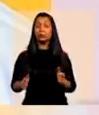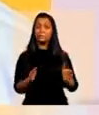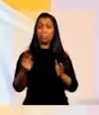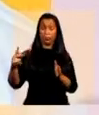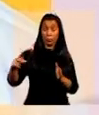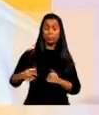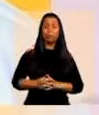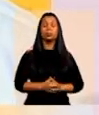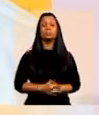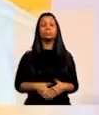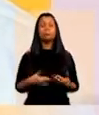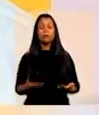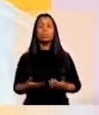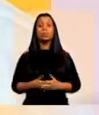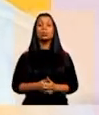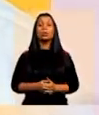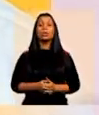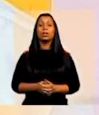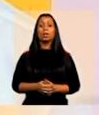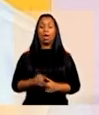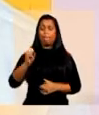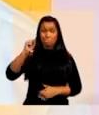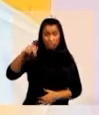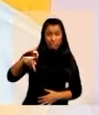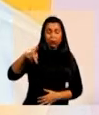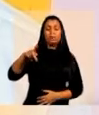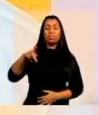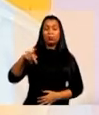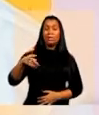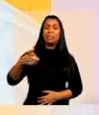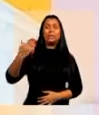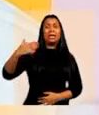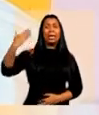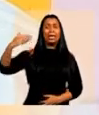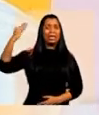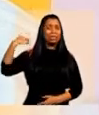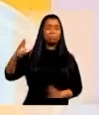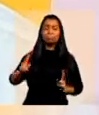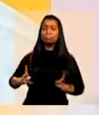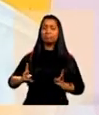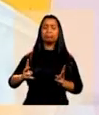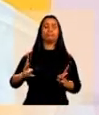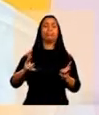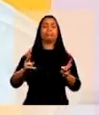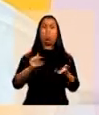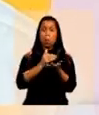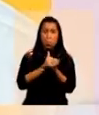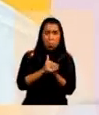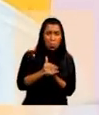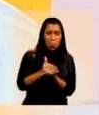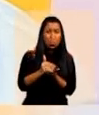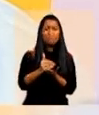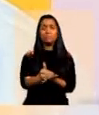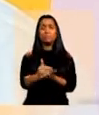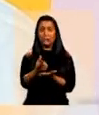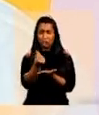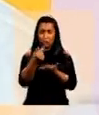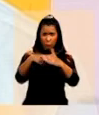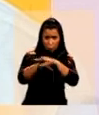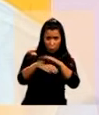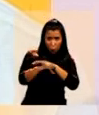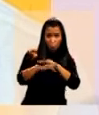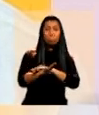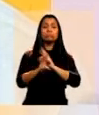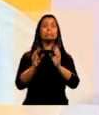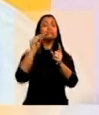nesse caminho para ele. Em relação à aposentadoria, desde sempre, quando eu comecei a poupar,